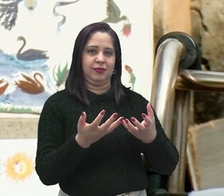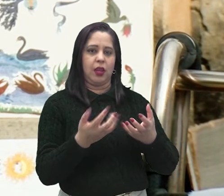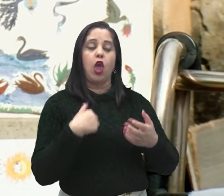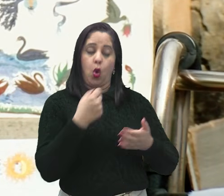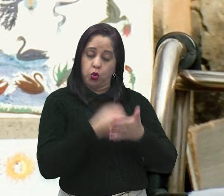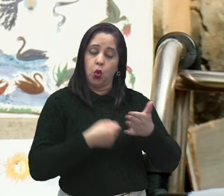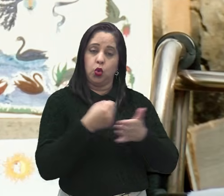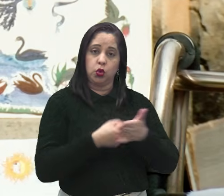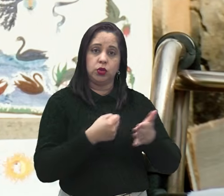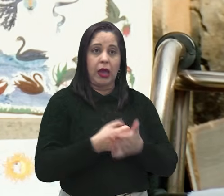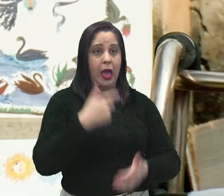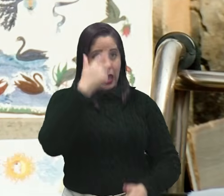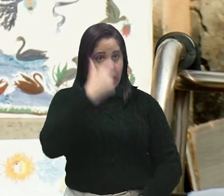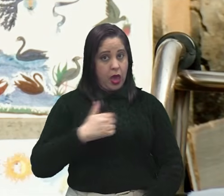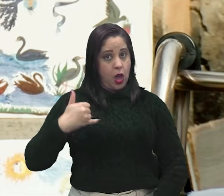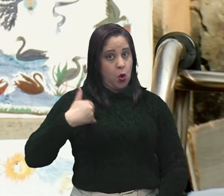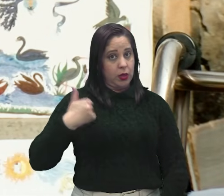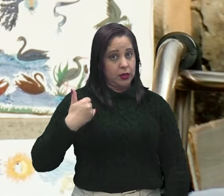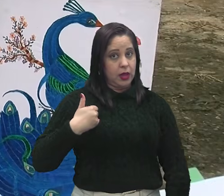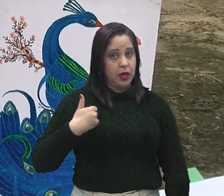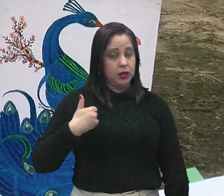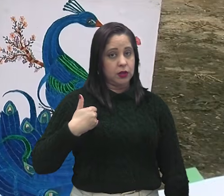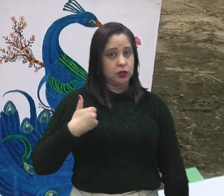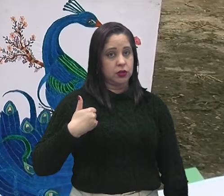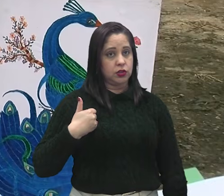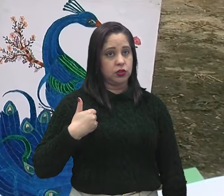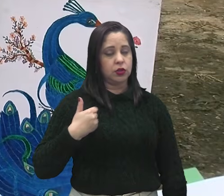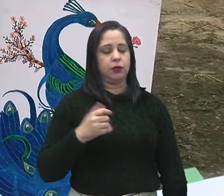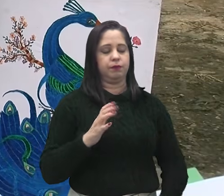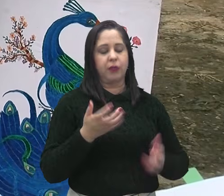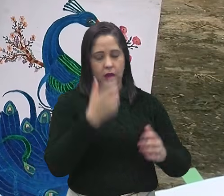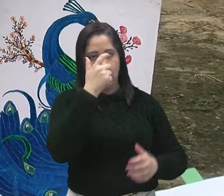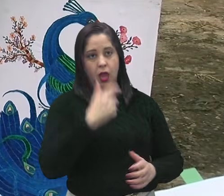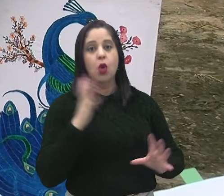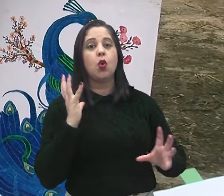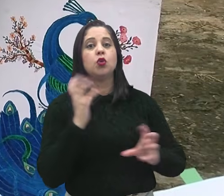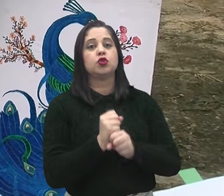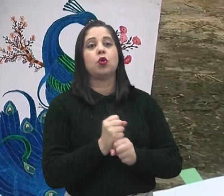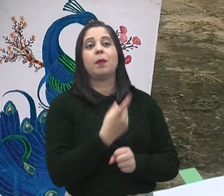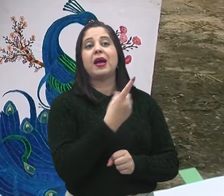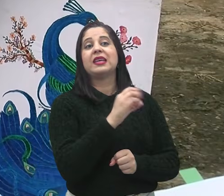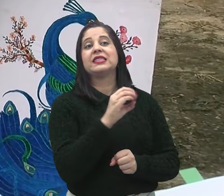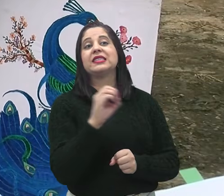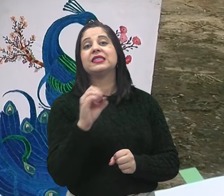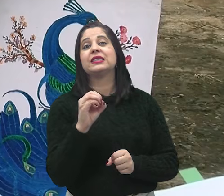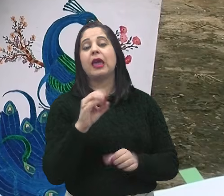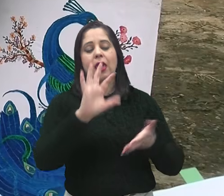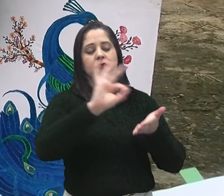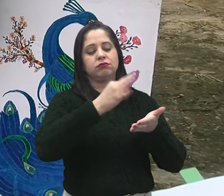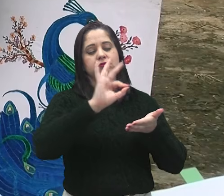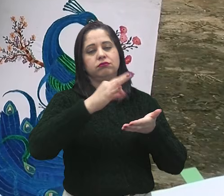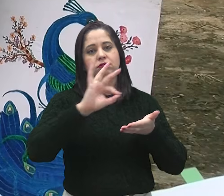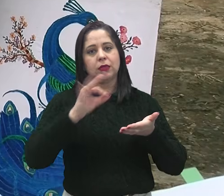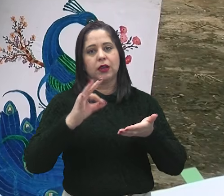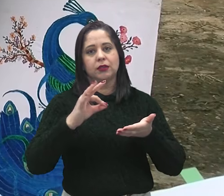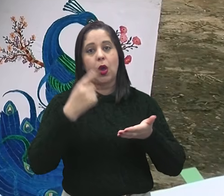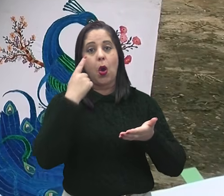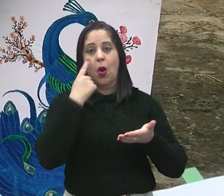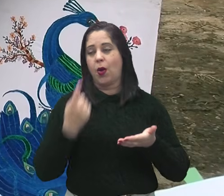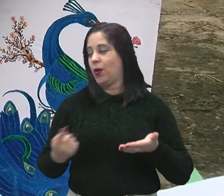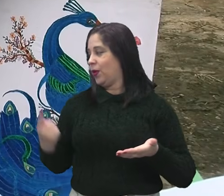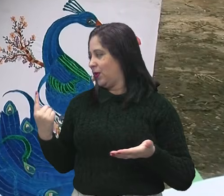90, quase 100 bordados pronto. Esse aqui, ó, eu falo que é a mãe natureza, é a